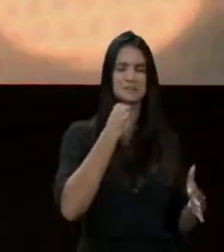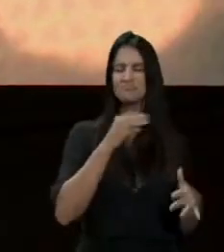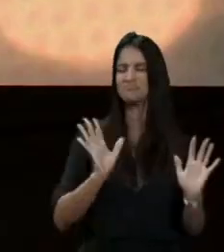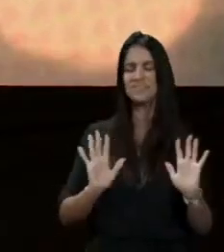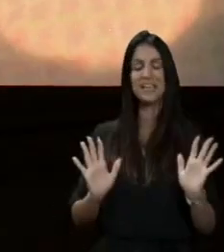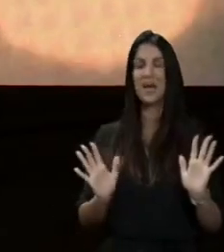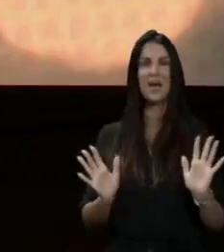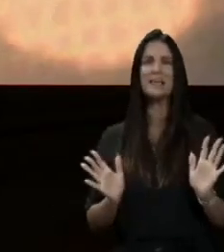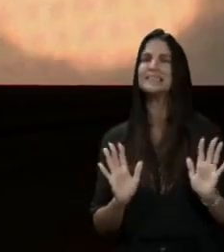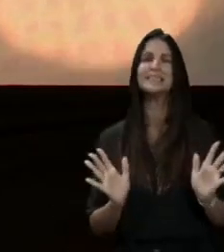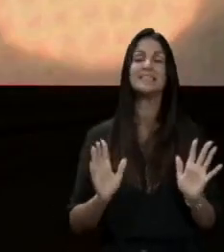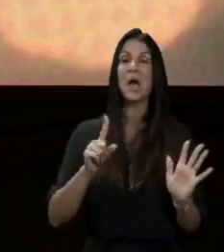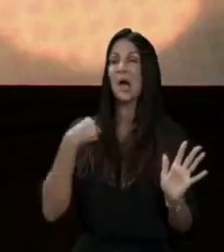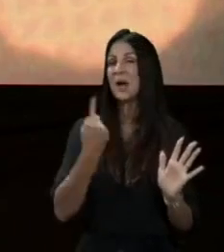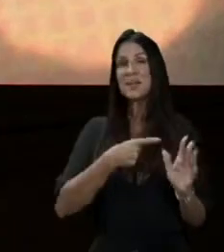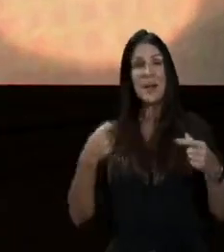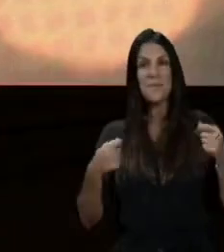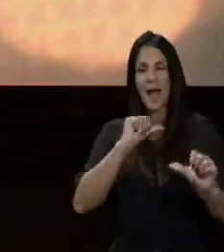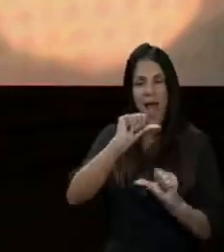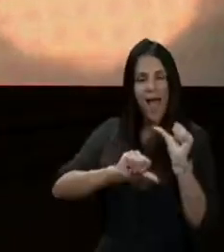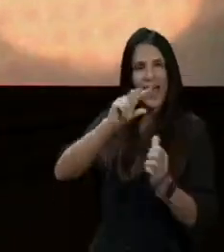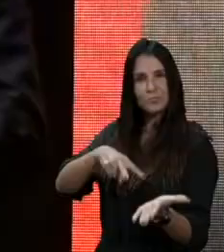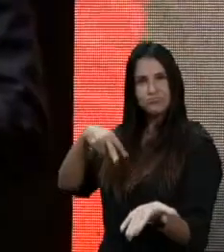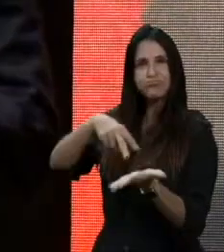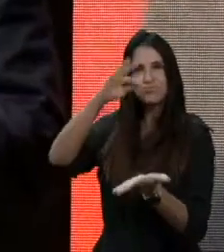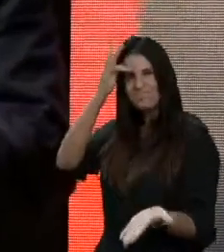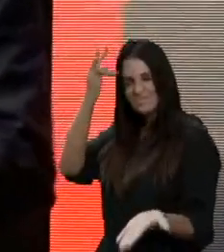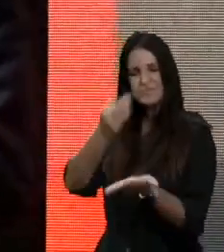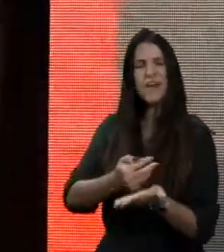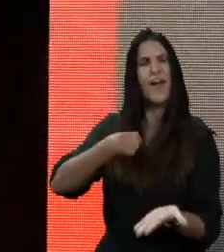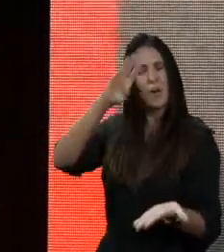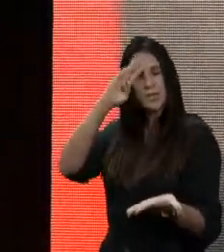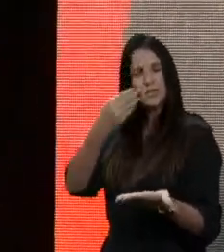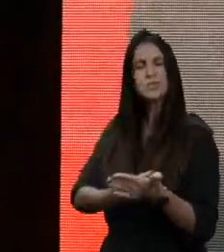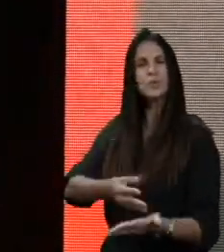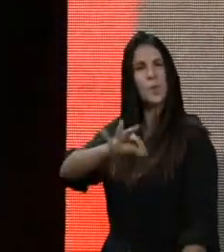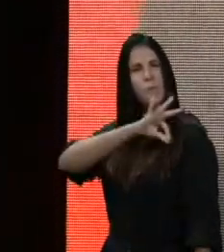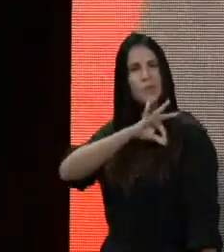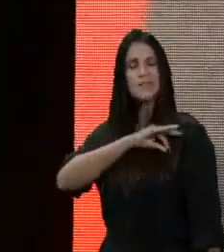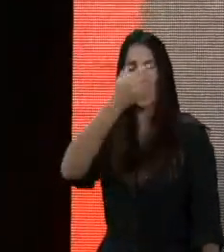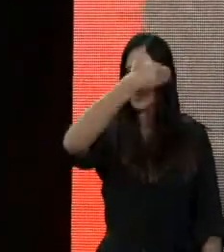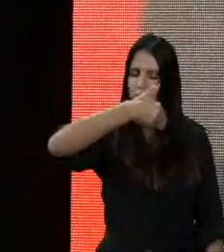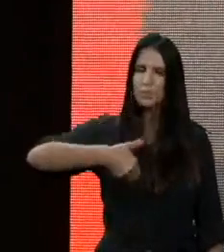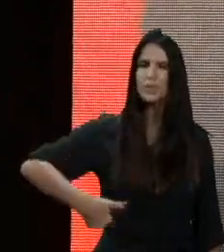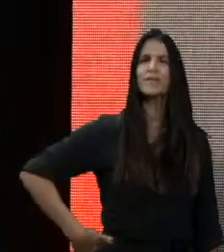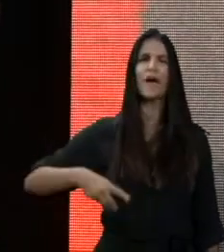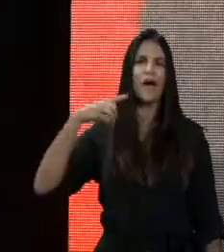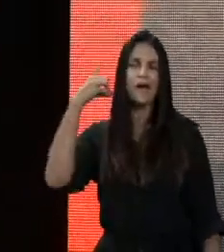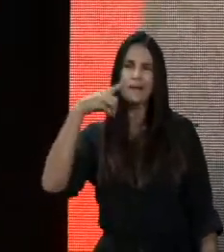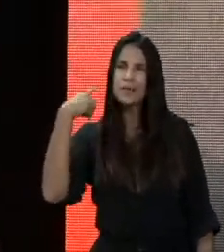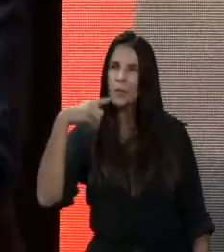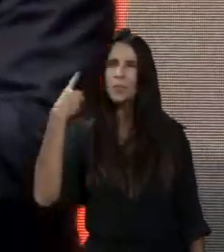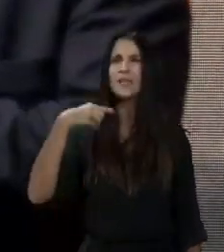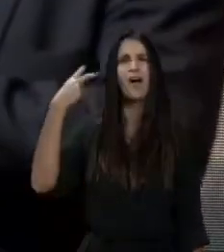não ver em nós o espírito de fé que a gente acredita no policial que a gente acredita nas autoridades que os deputados